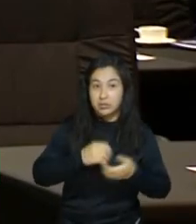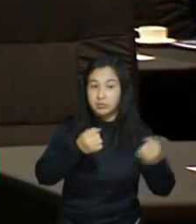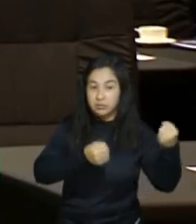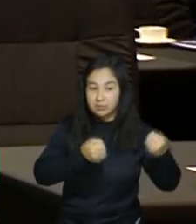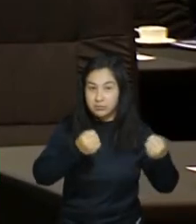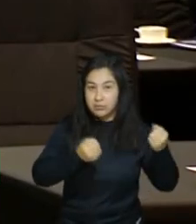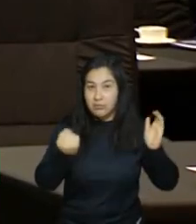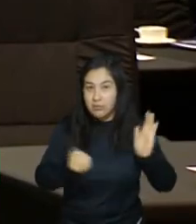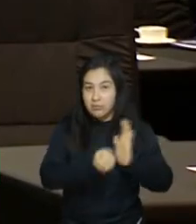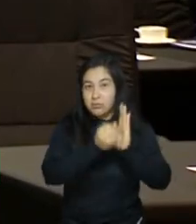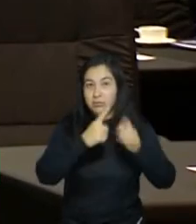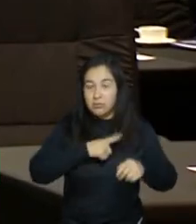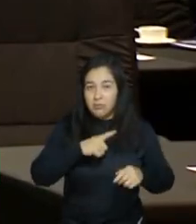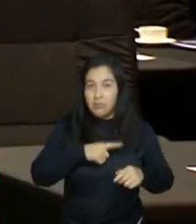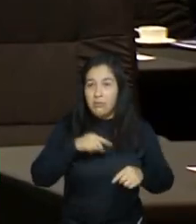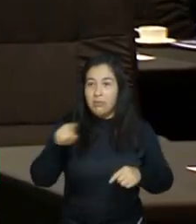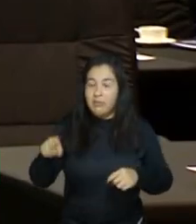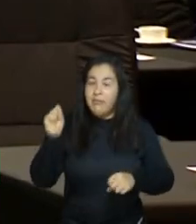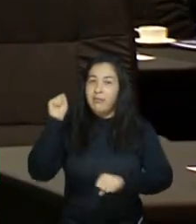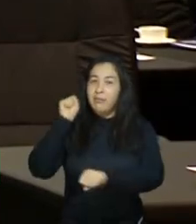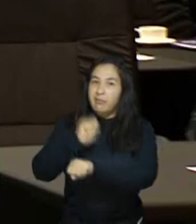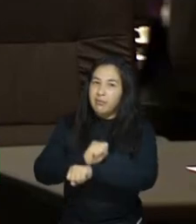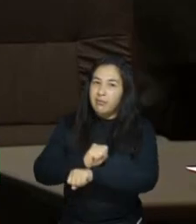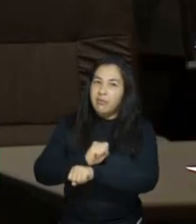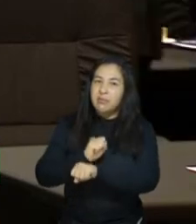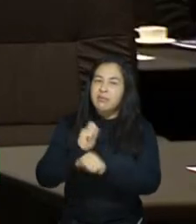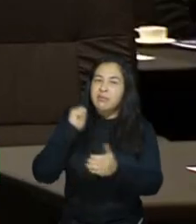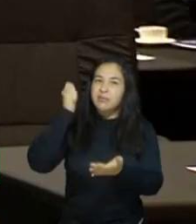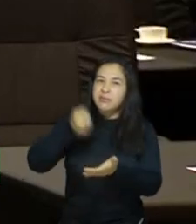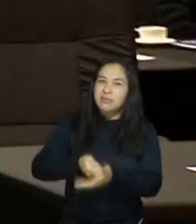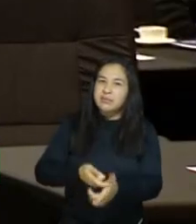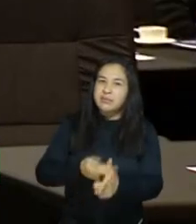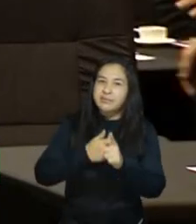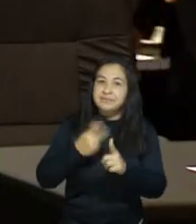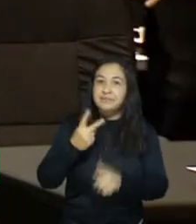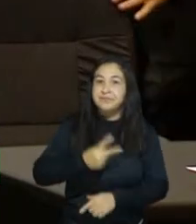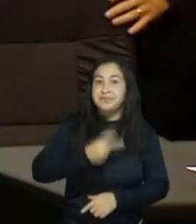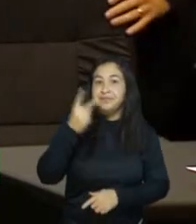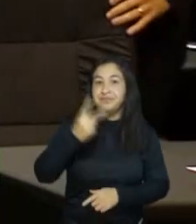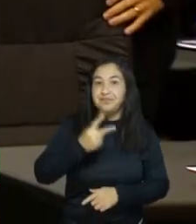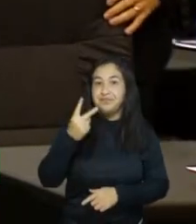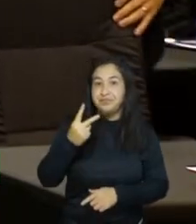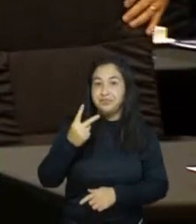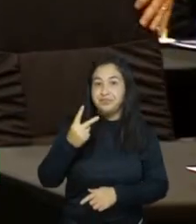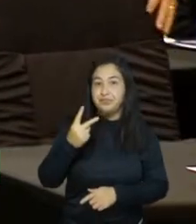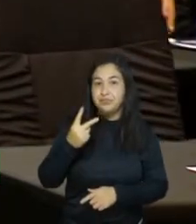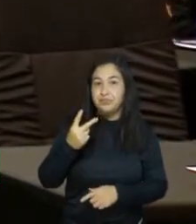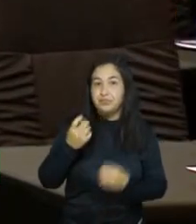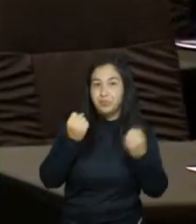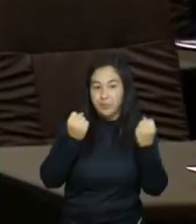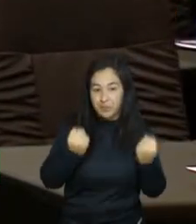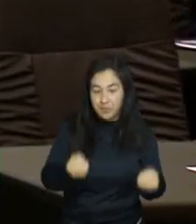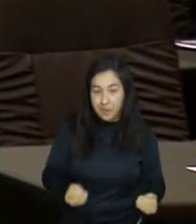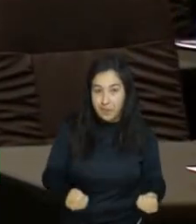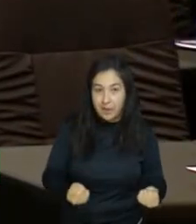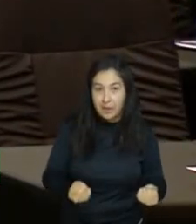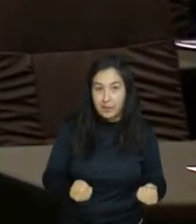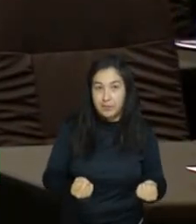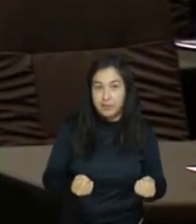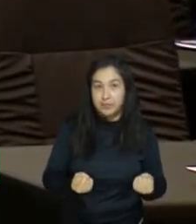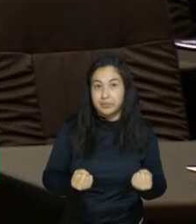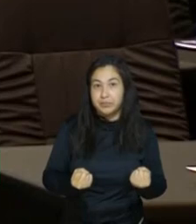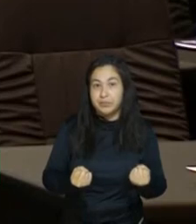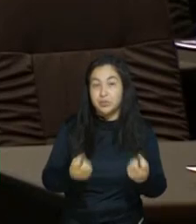Florianópolis, teve o seu comboio parado, multado, levou duas multas, uma multa por excesso de peso e a outra multa por